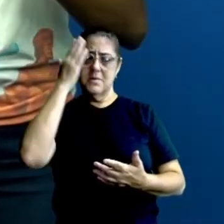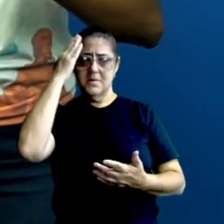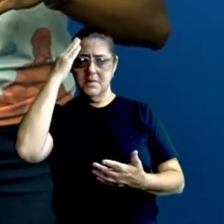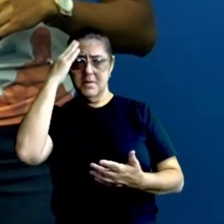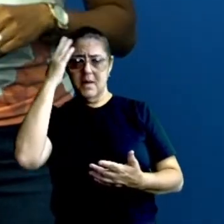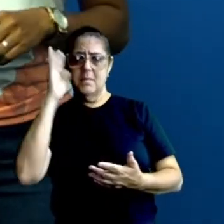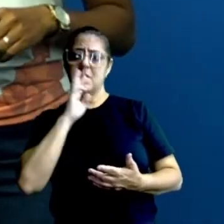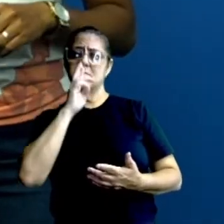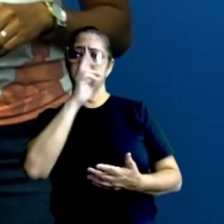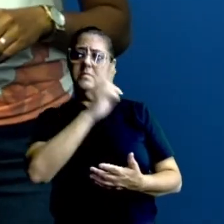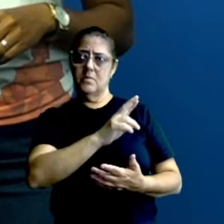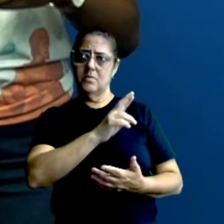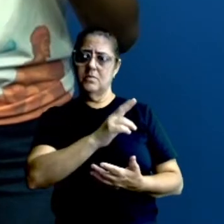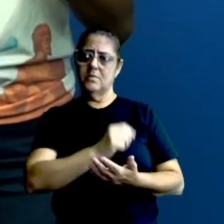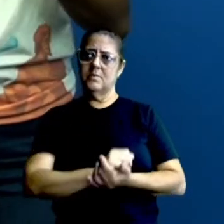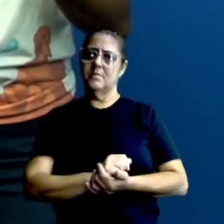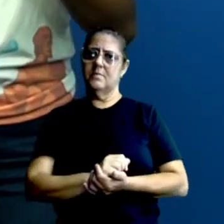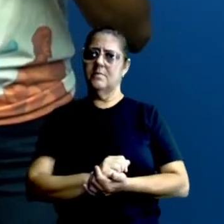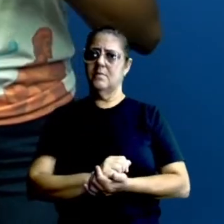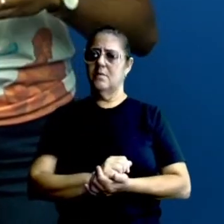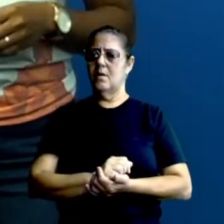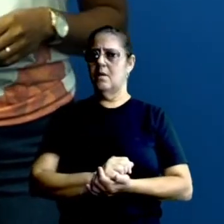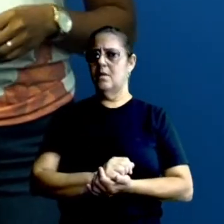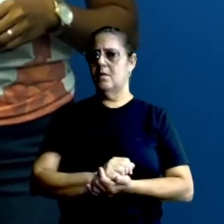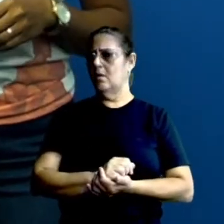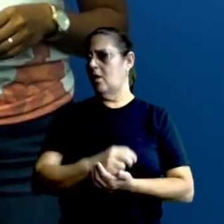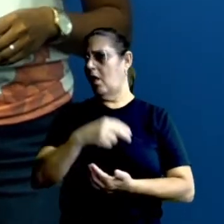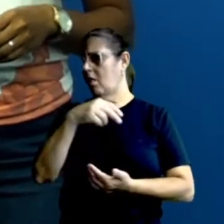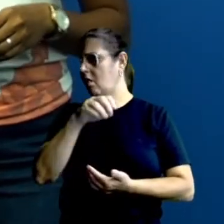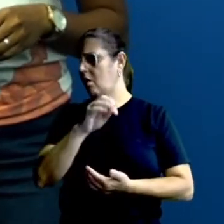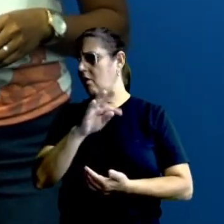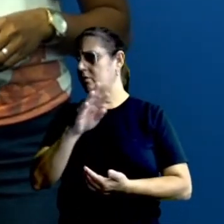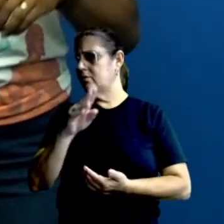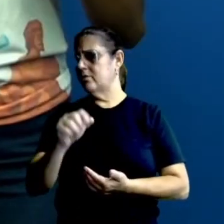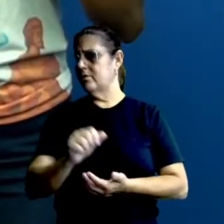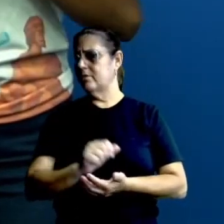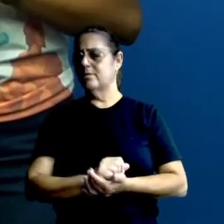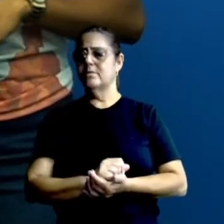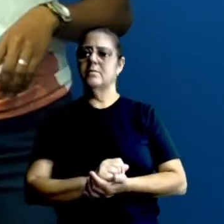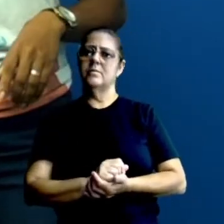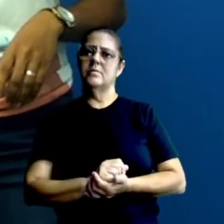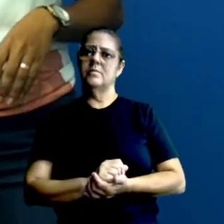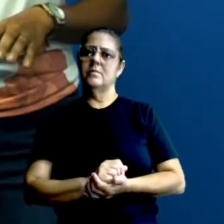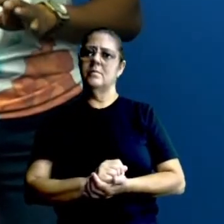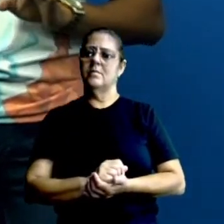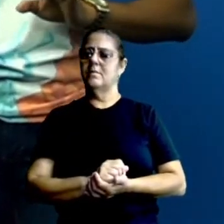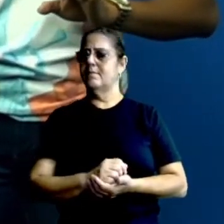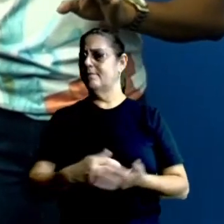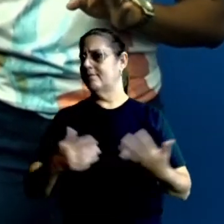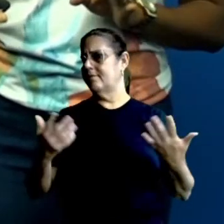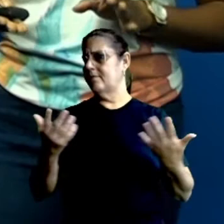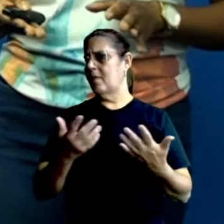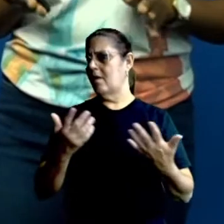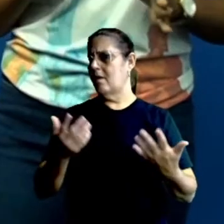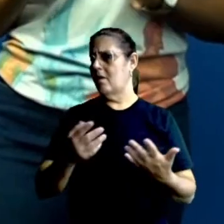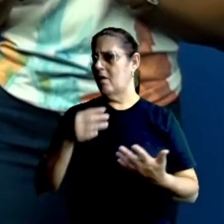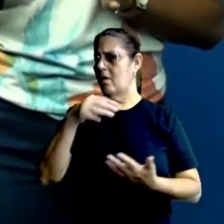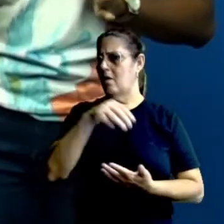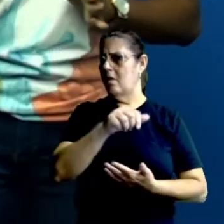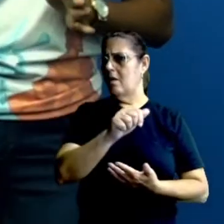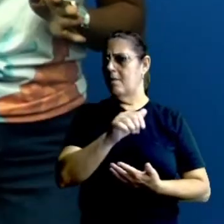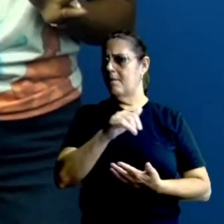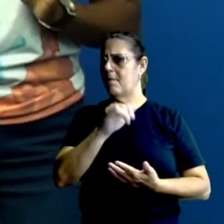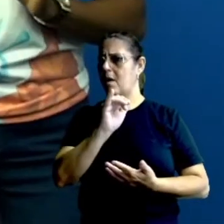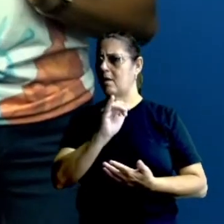sabendo a resposta, ela vai falar notebook, certo? Bom, agora, amados,